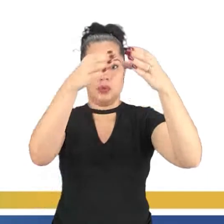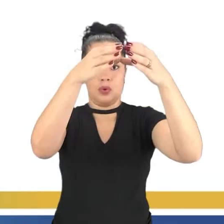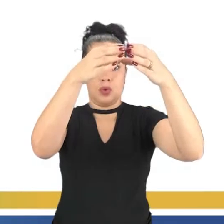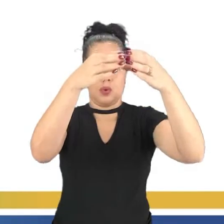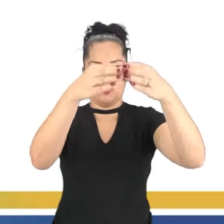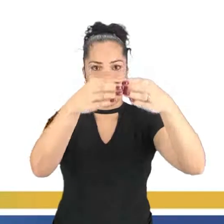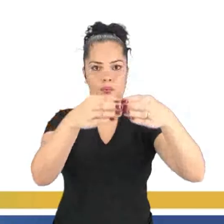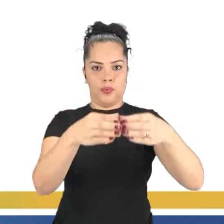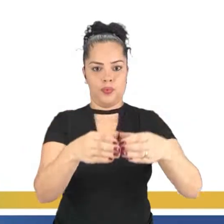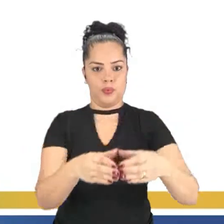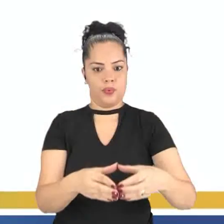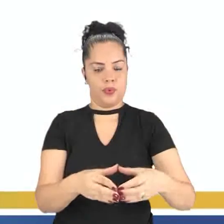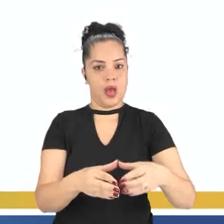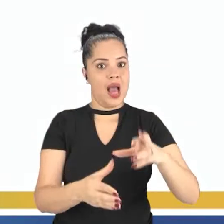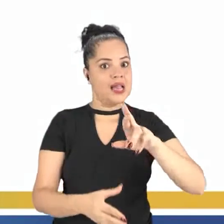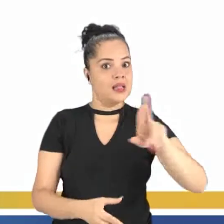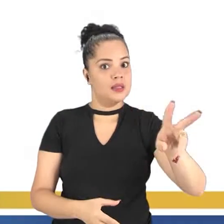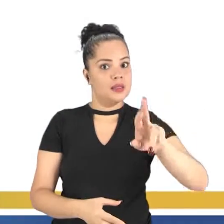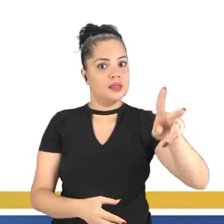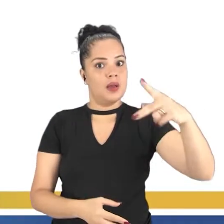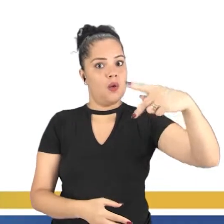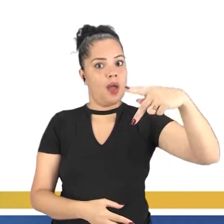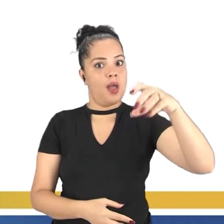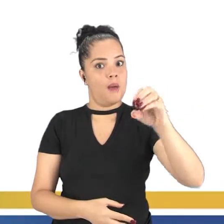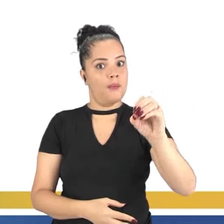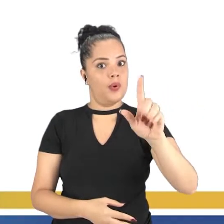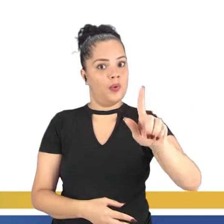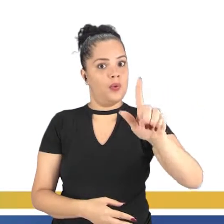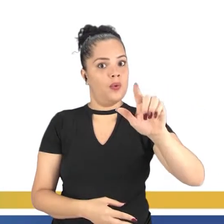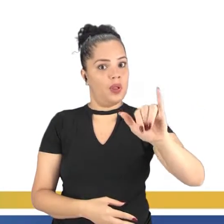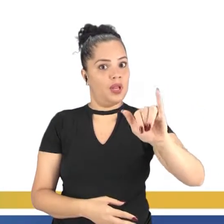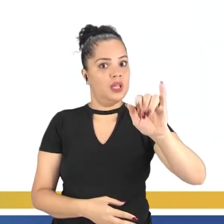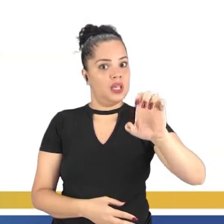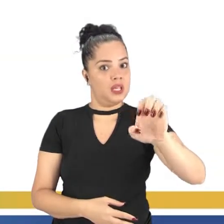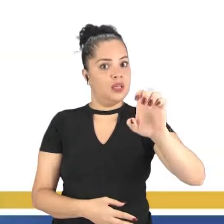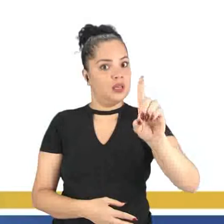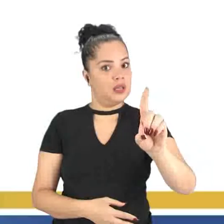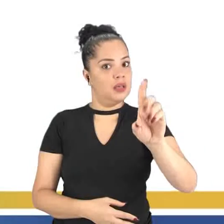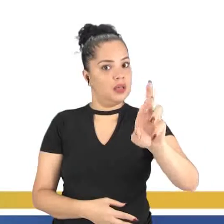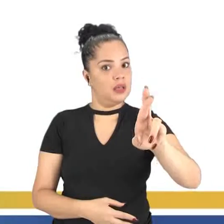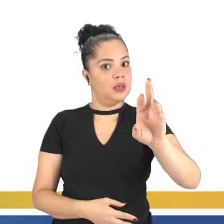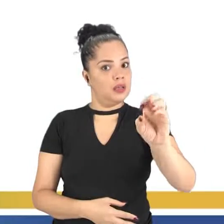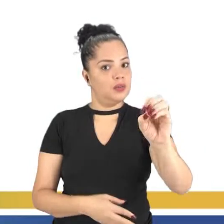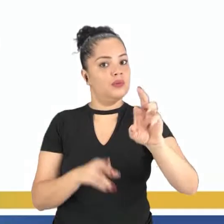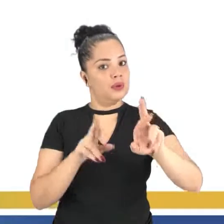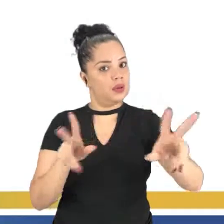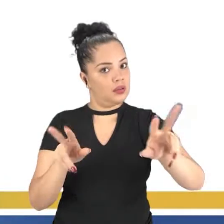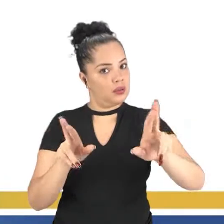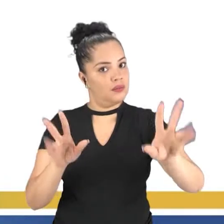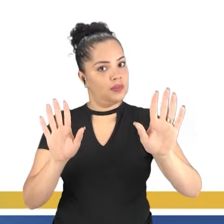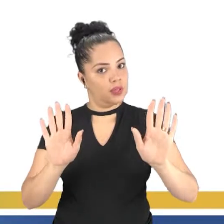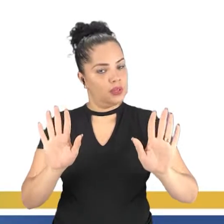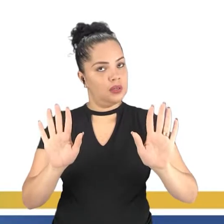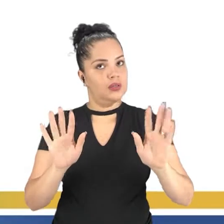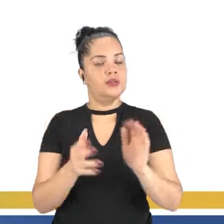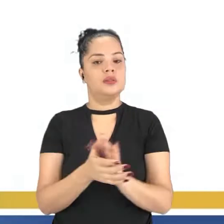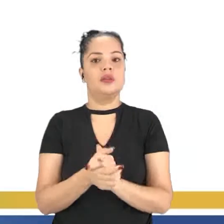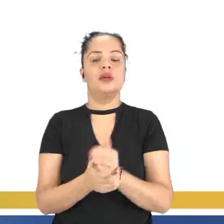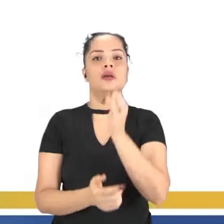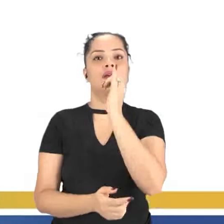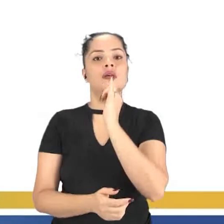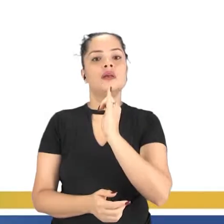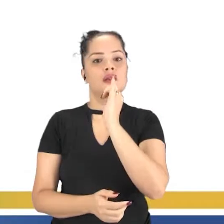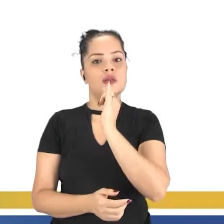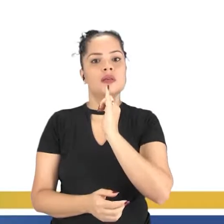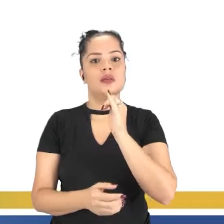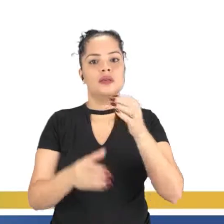cilindro, não é poliedro, porque as faces não são poligonais. Então aqui, gente, você tem um exemplo de cilindro. Você